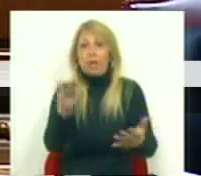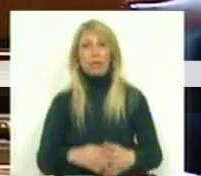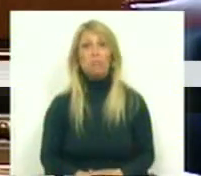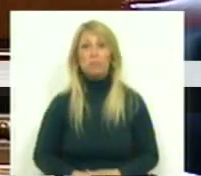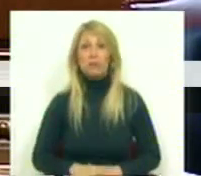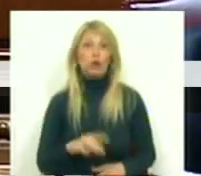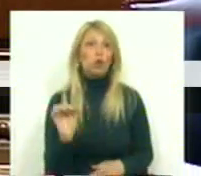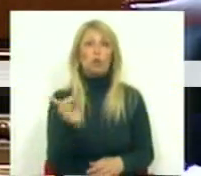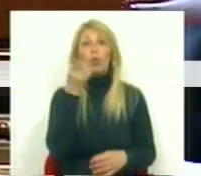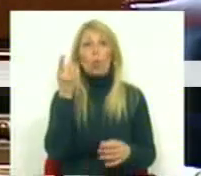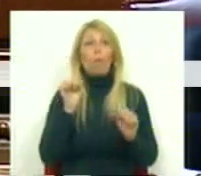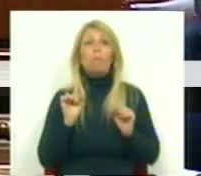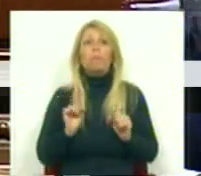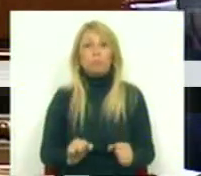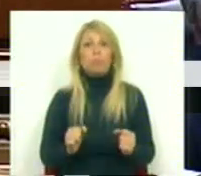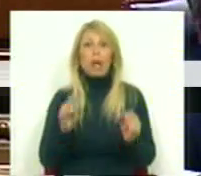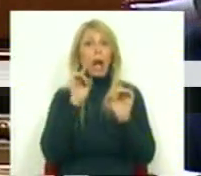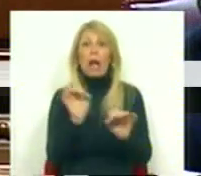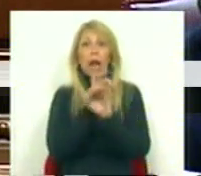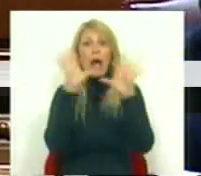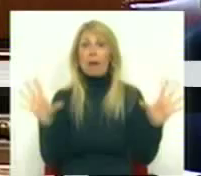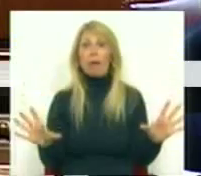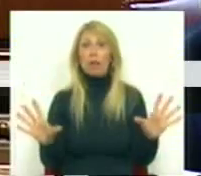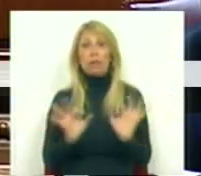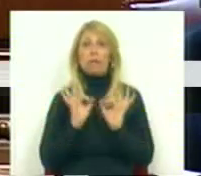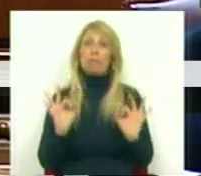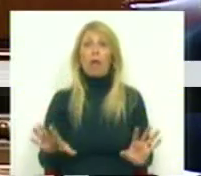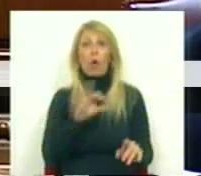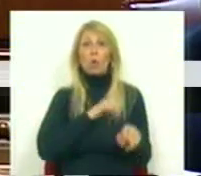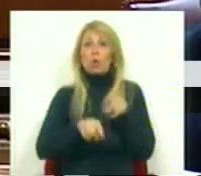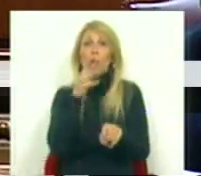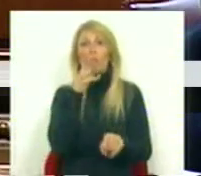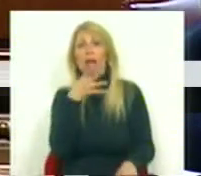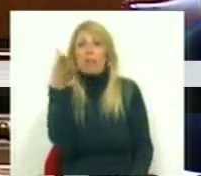é, afinal, implicitamente a que o senhor deputado sugeria.